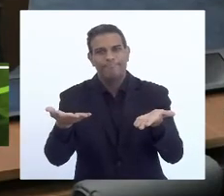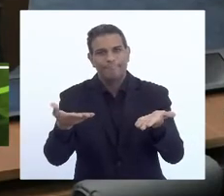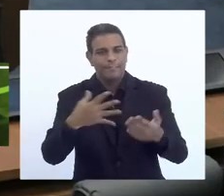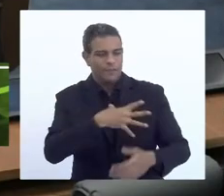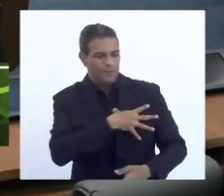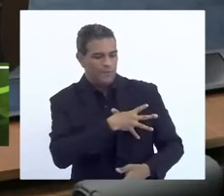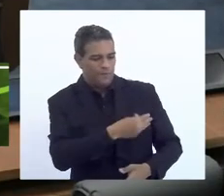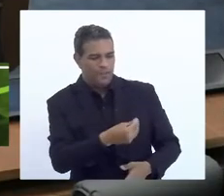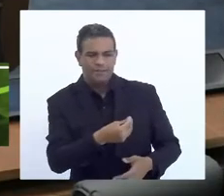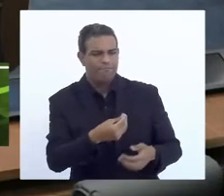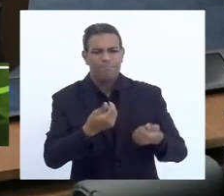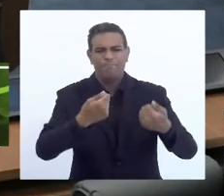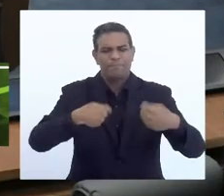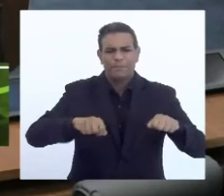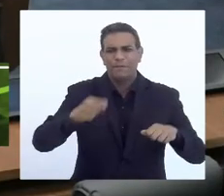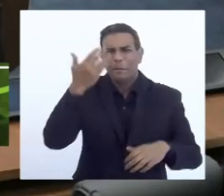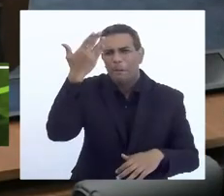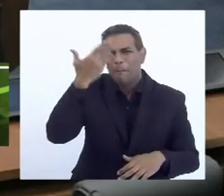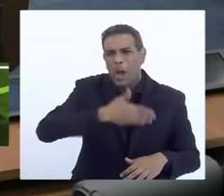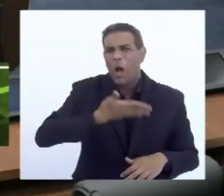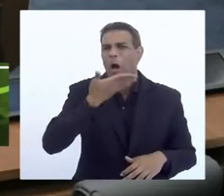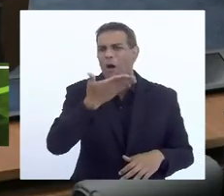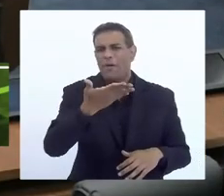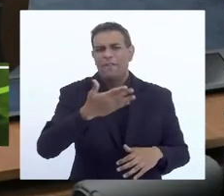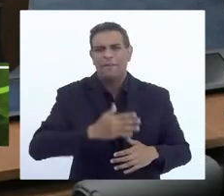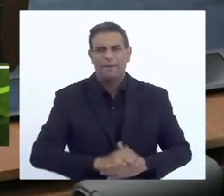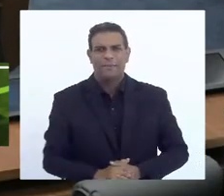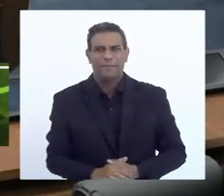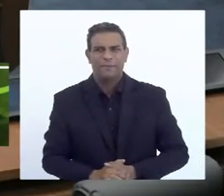filho, não precisa nem de justificativa com a filha.